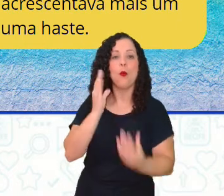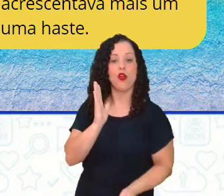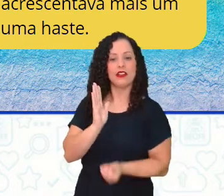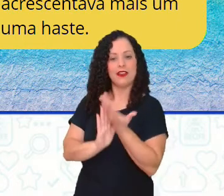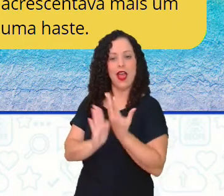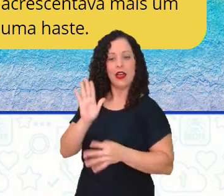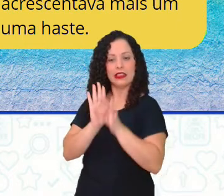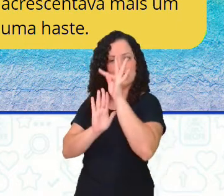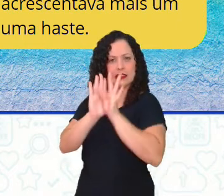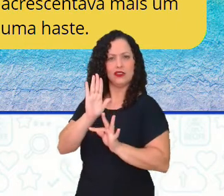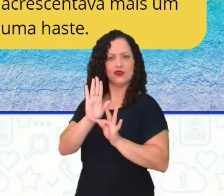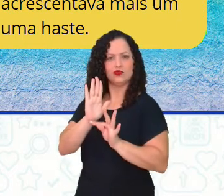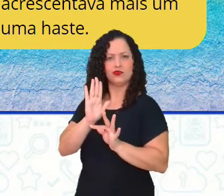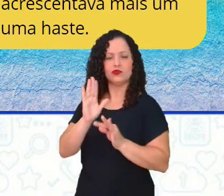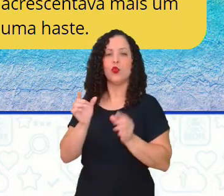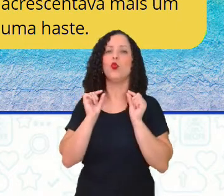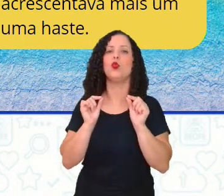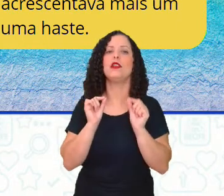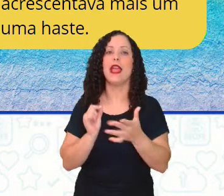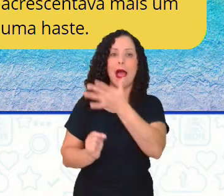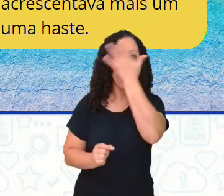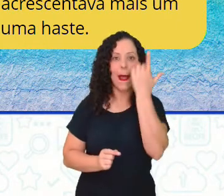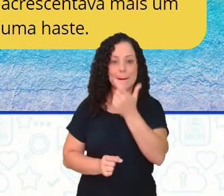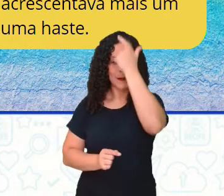que para, né,